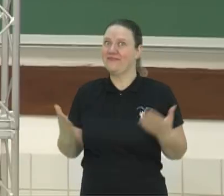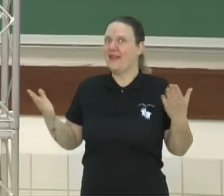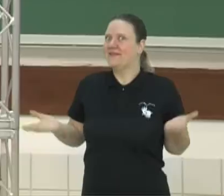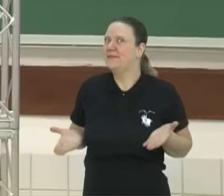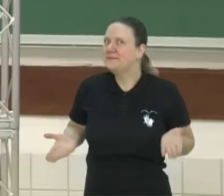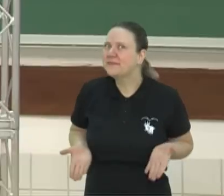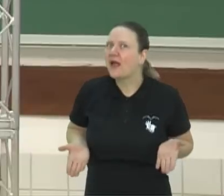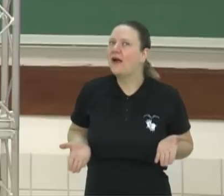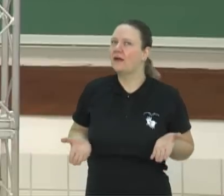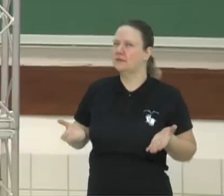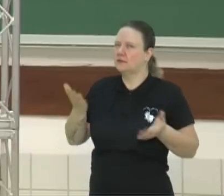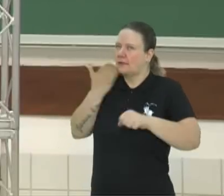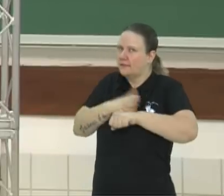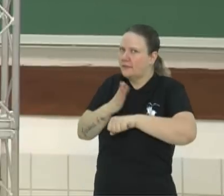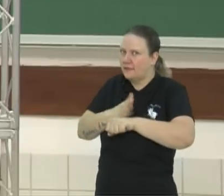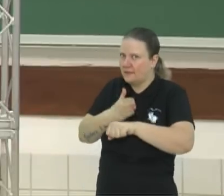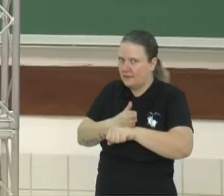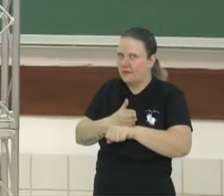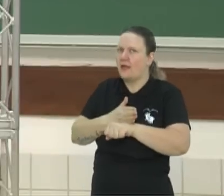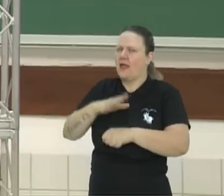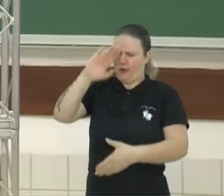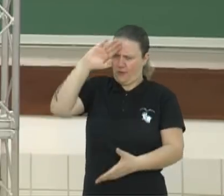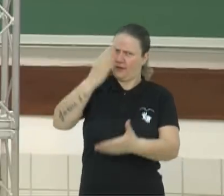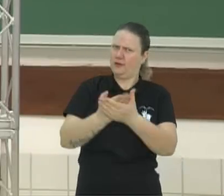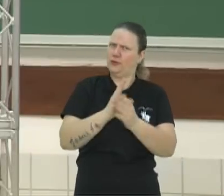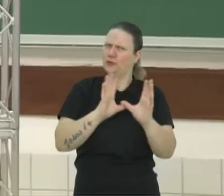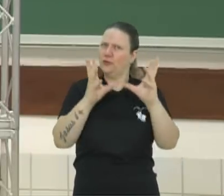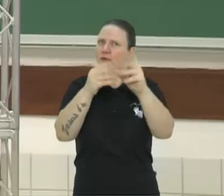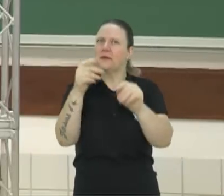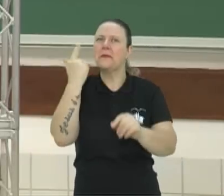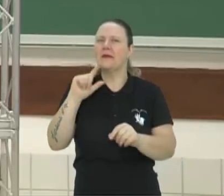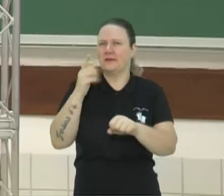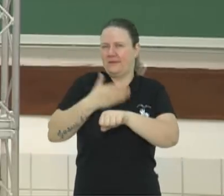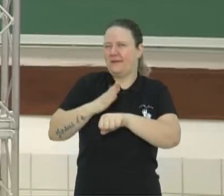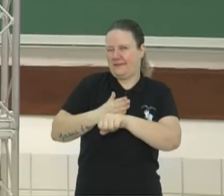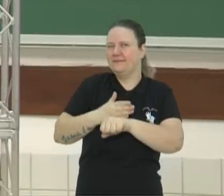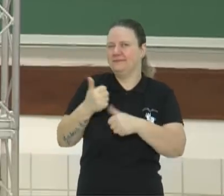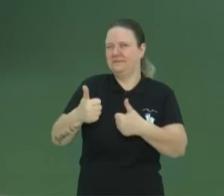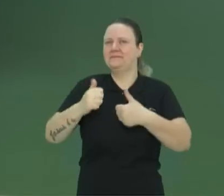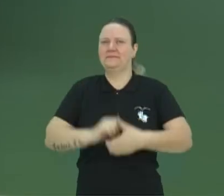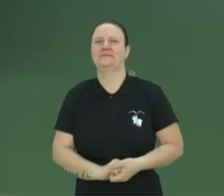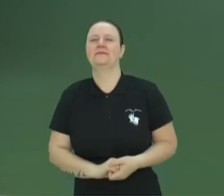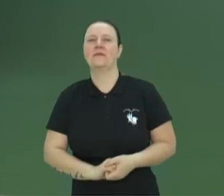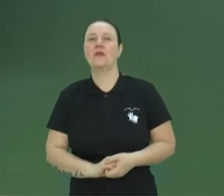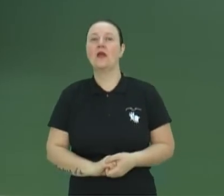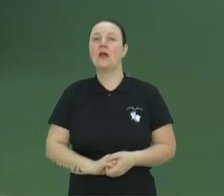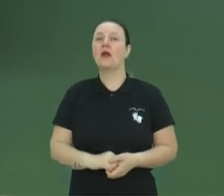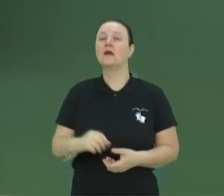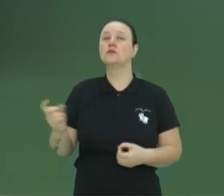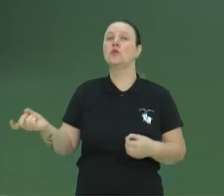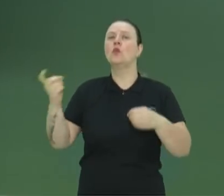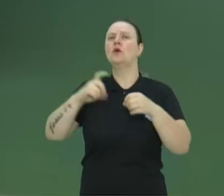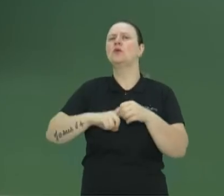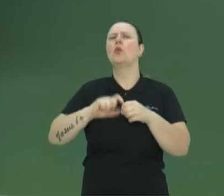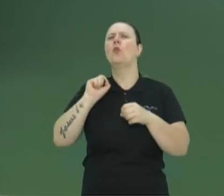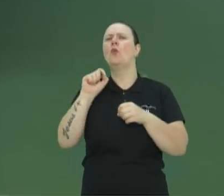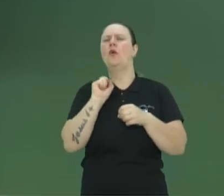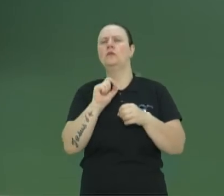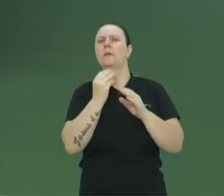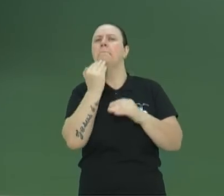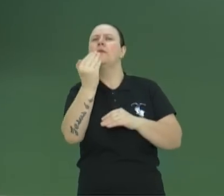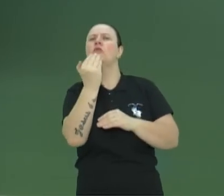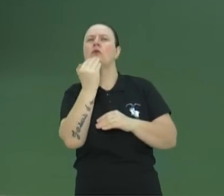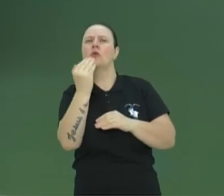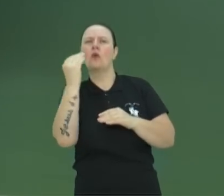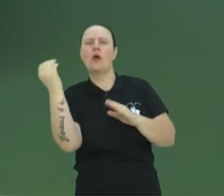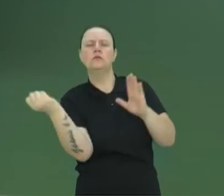Vamos lá, turma, então resolver a nossa questão. Eu acredito que vocês já resolveram aí, né? Então vamos lá. Só retomando a questão aqui, o que ela pedia?